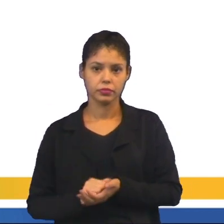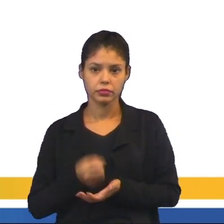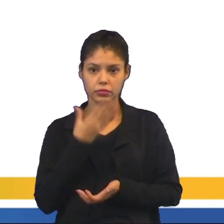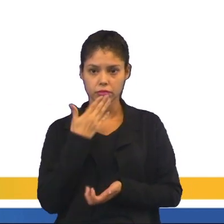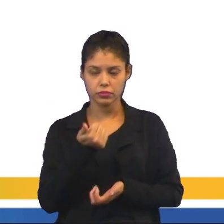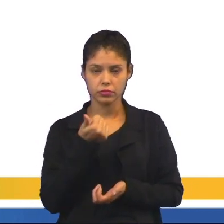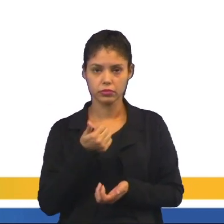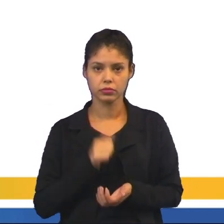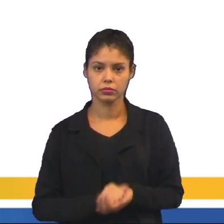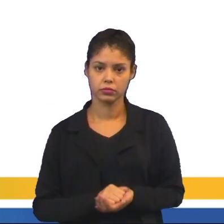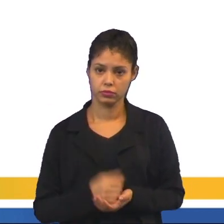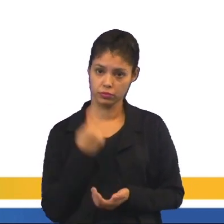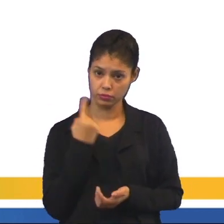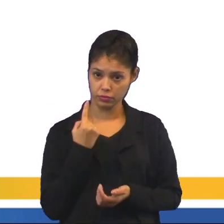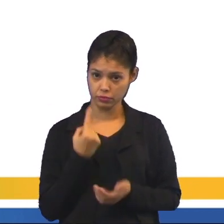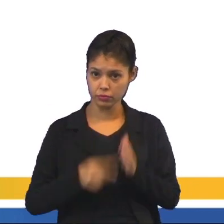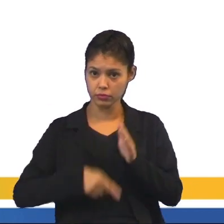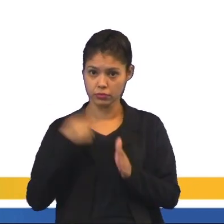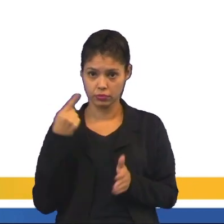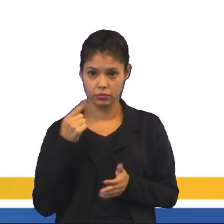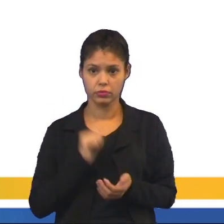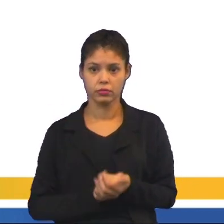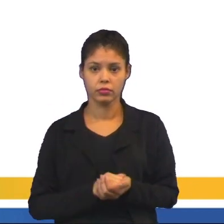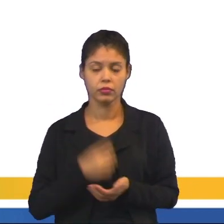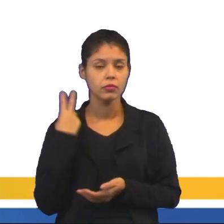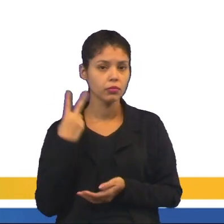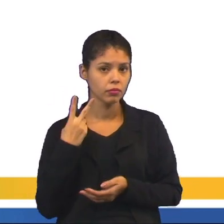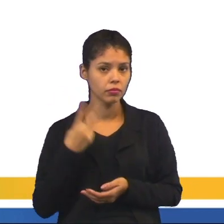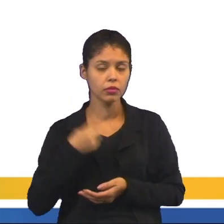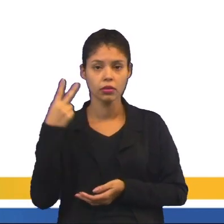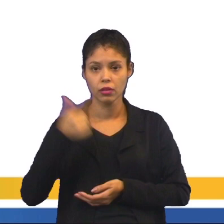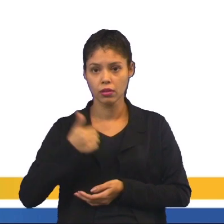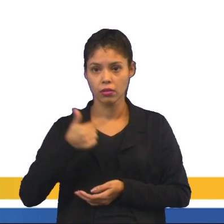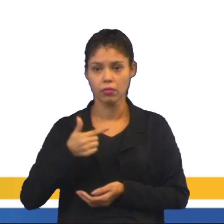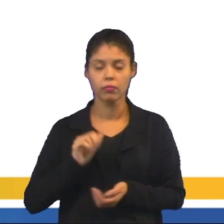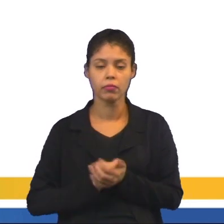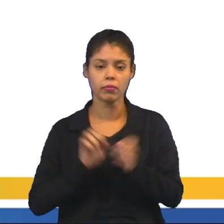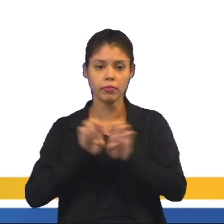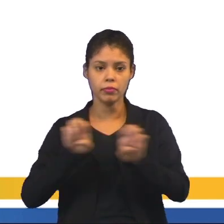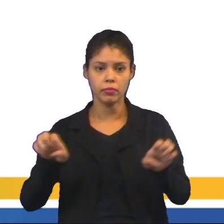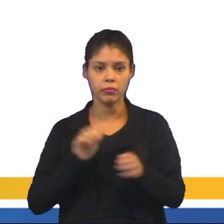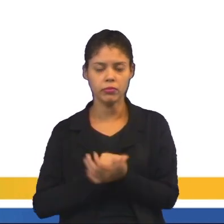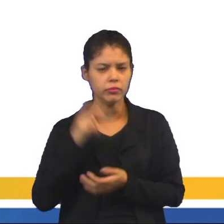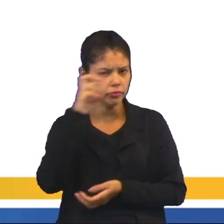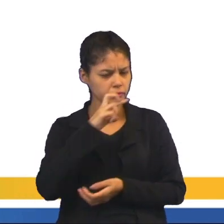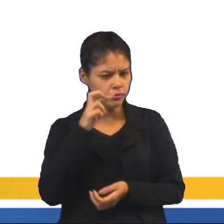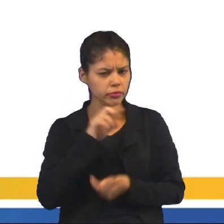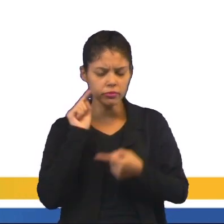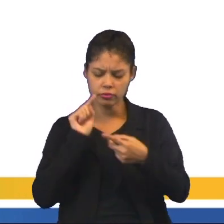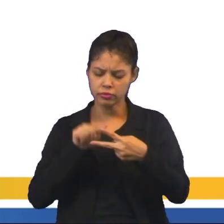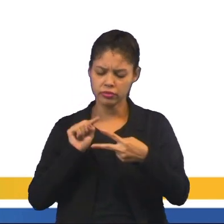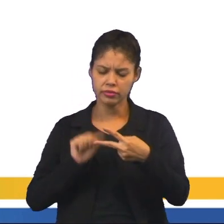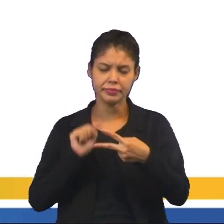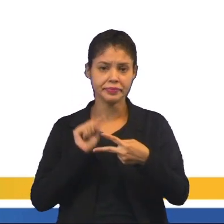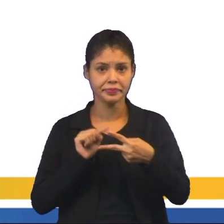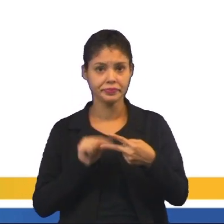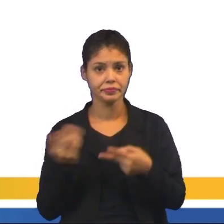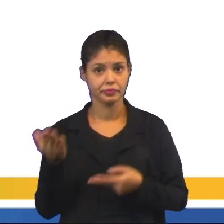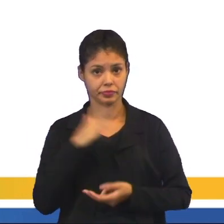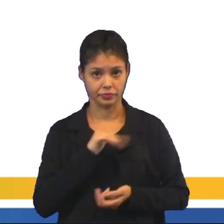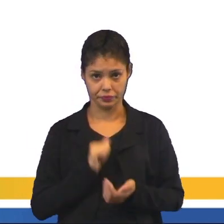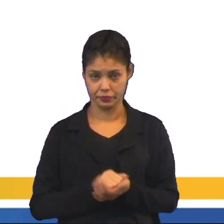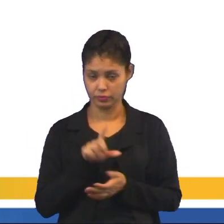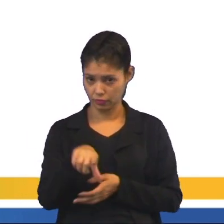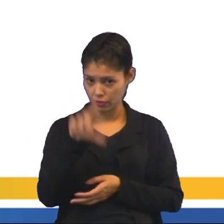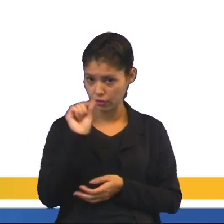bem? Então a gente coloca 1 como a primeira equação e o 2 como a segunda equação. Analisando as duas,